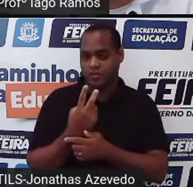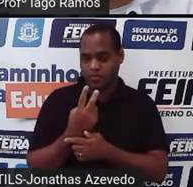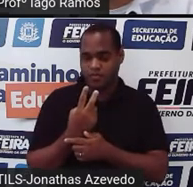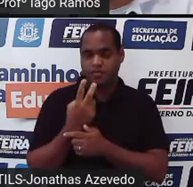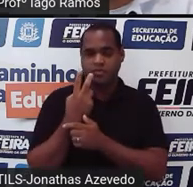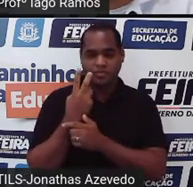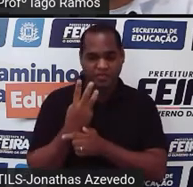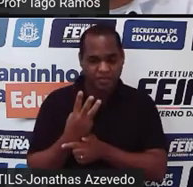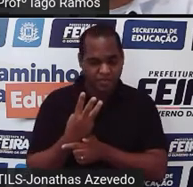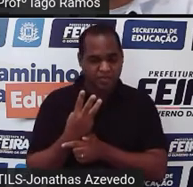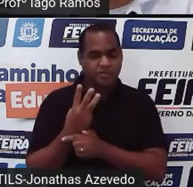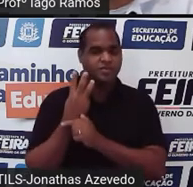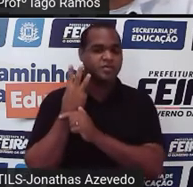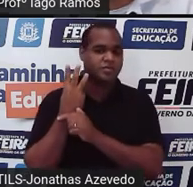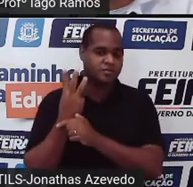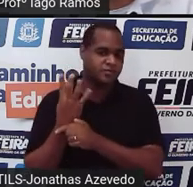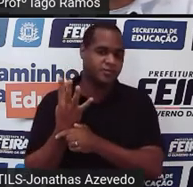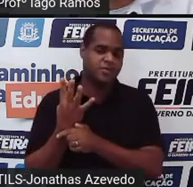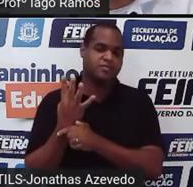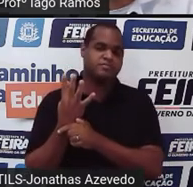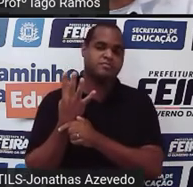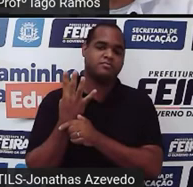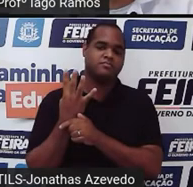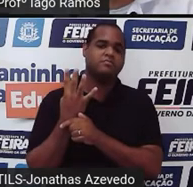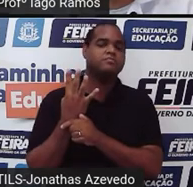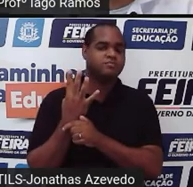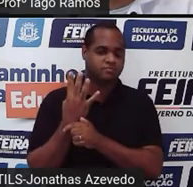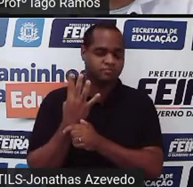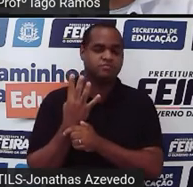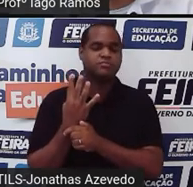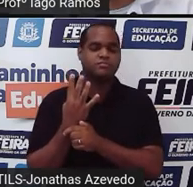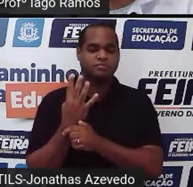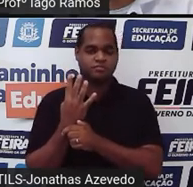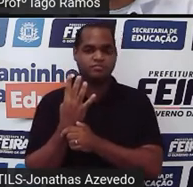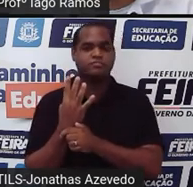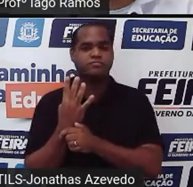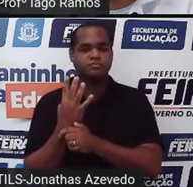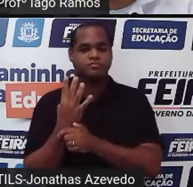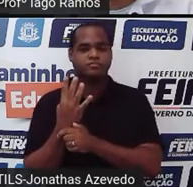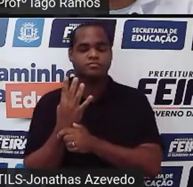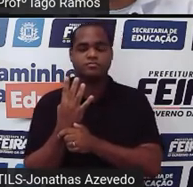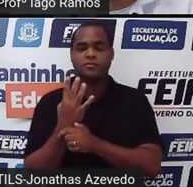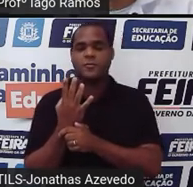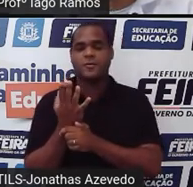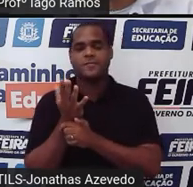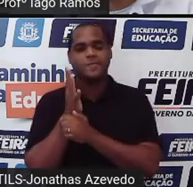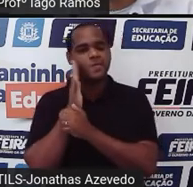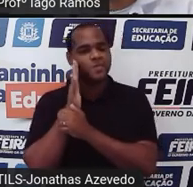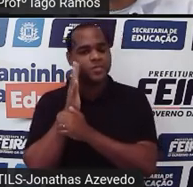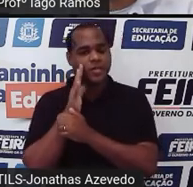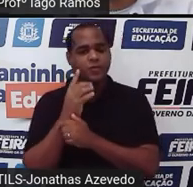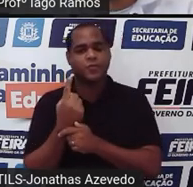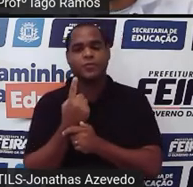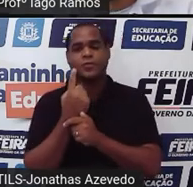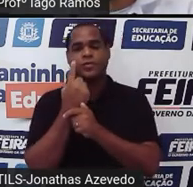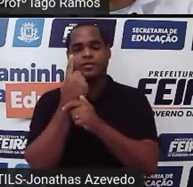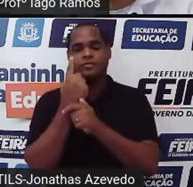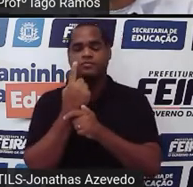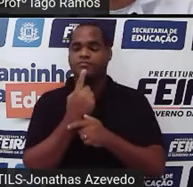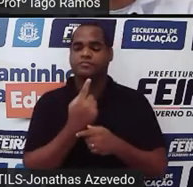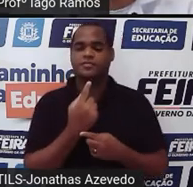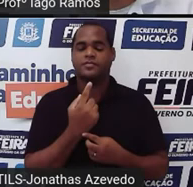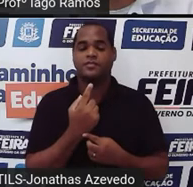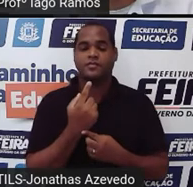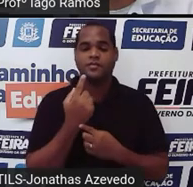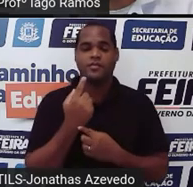mais um mais um que vai dar 4 e agora a gente vai pensar na altura Olha só